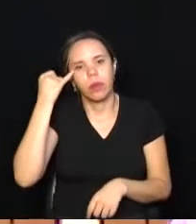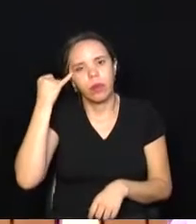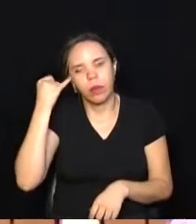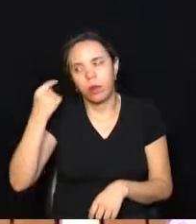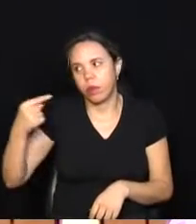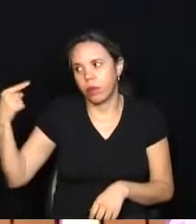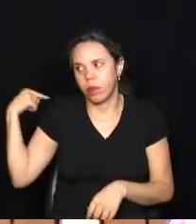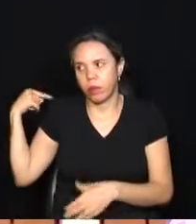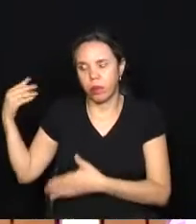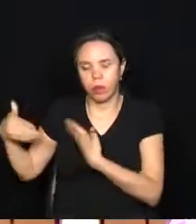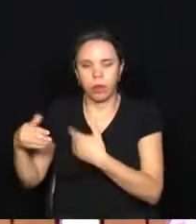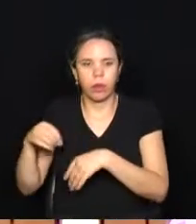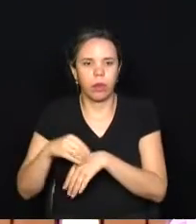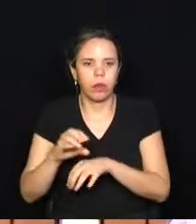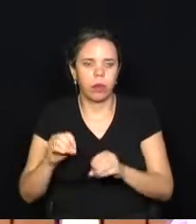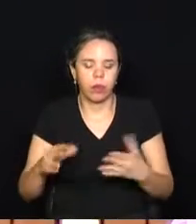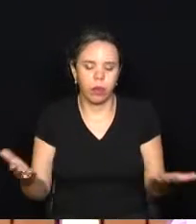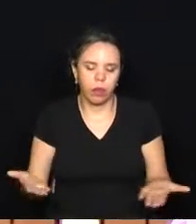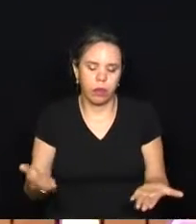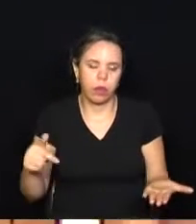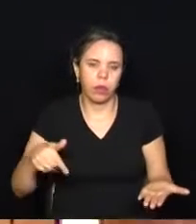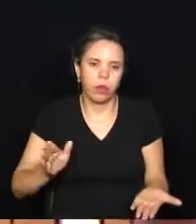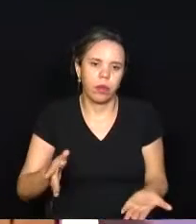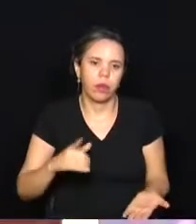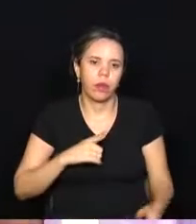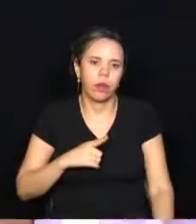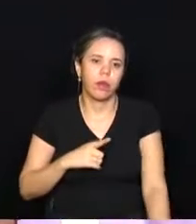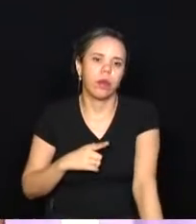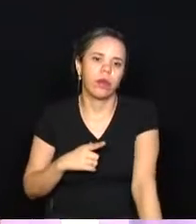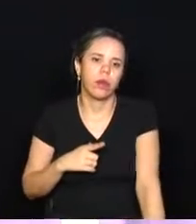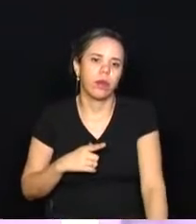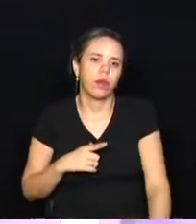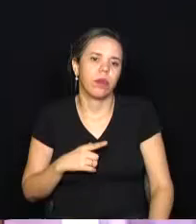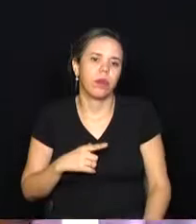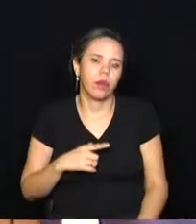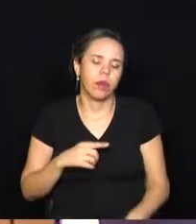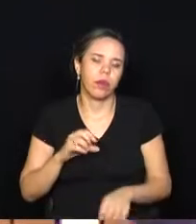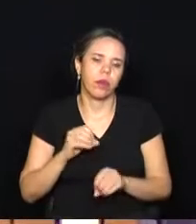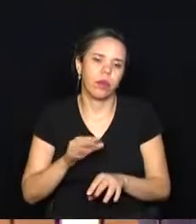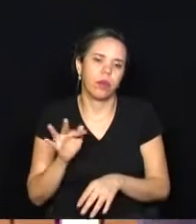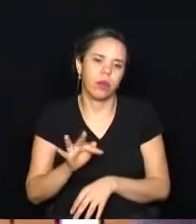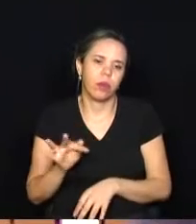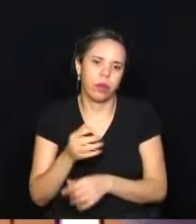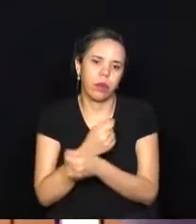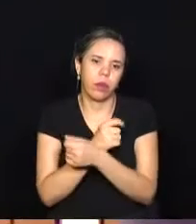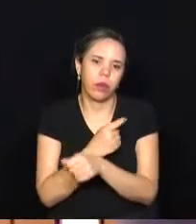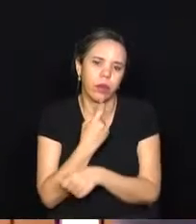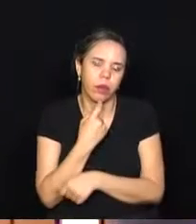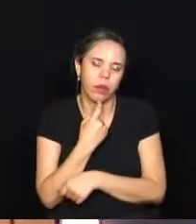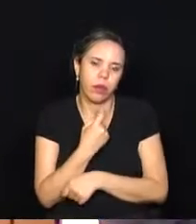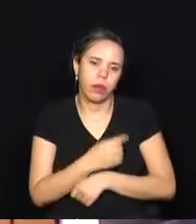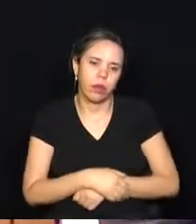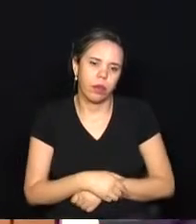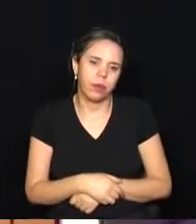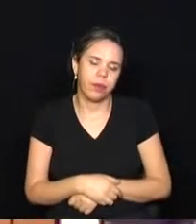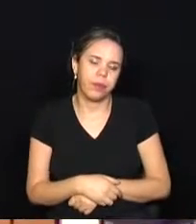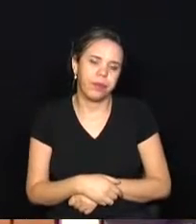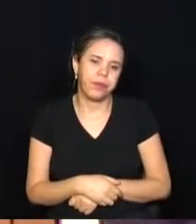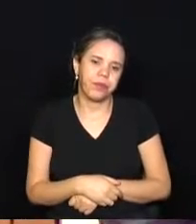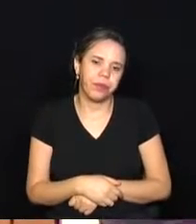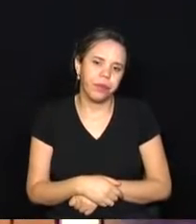época. E nessa época eu já estava numa instituição educacional, a PUC de Campinas,